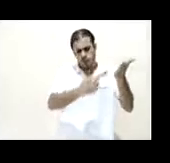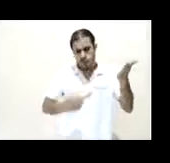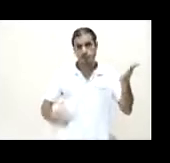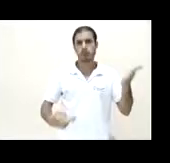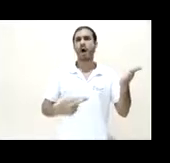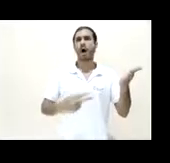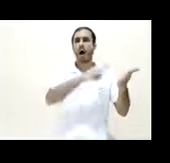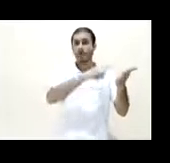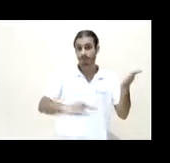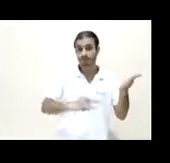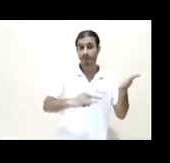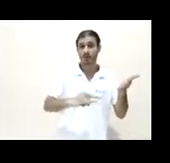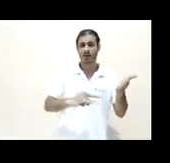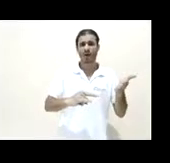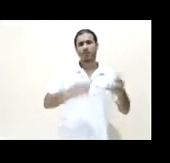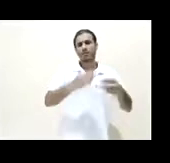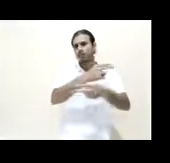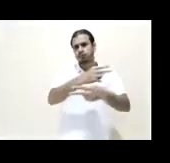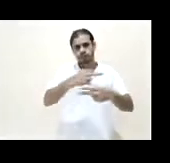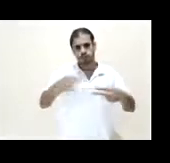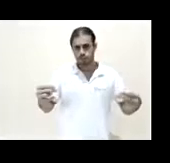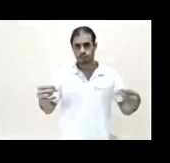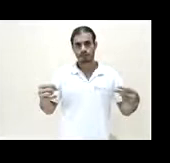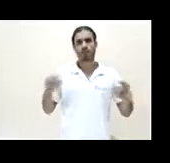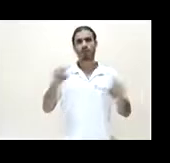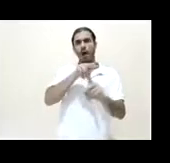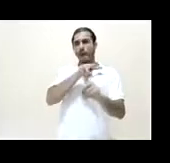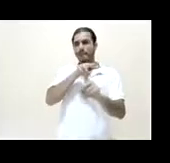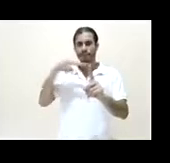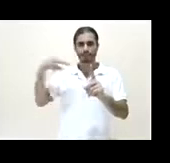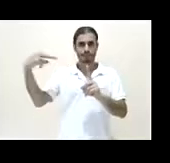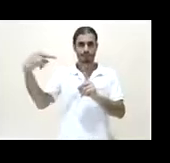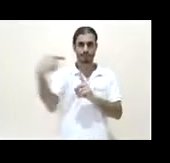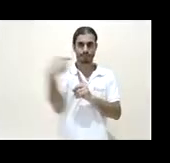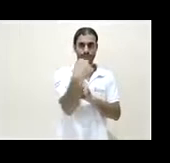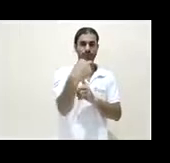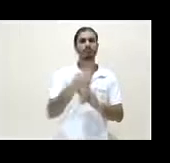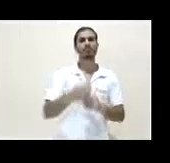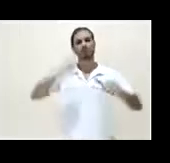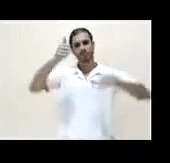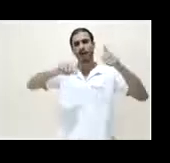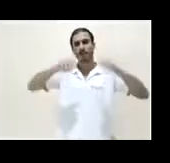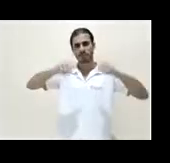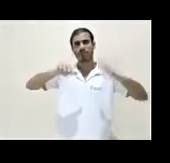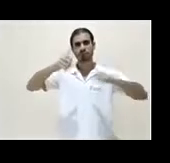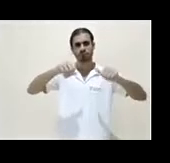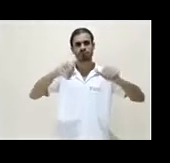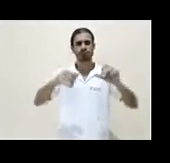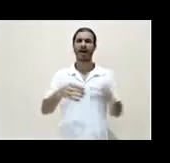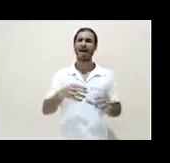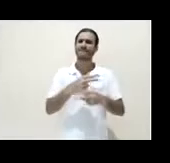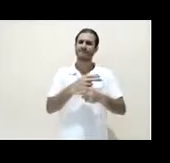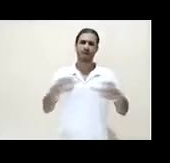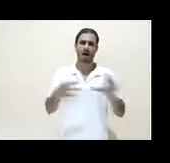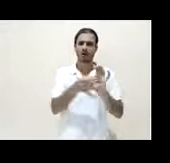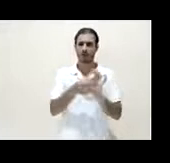só trazendo aqui um pouco mais, voltando aqui um pouco nosso slide, então o termo multidimensional, quando a gente fala nesse